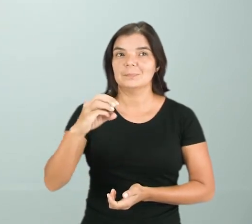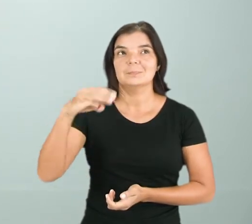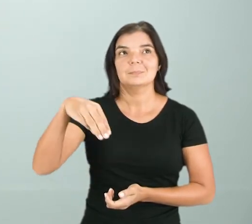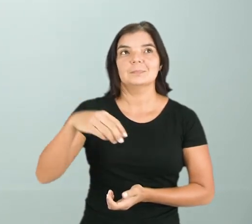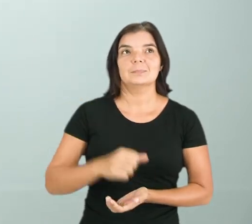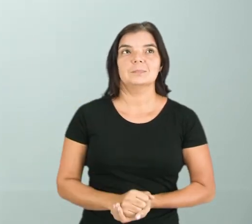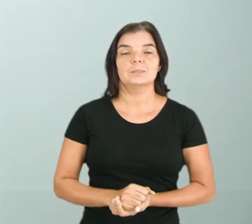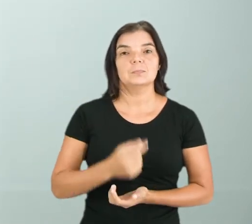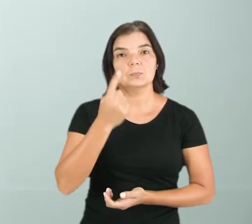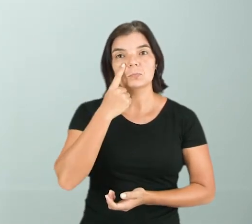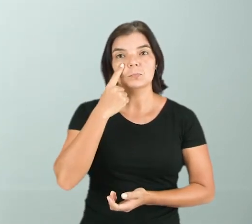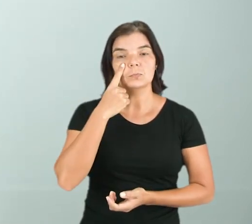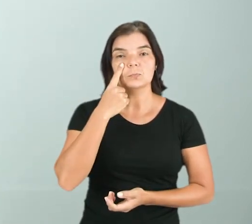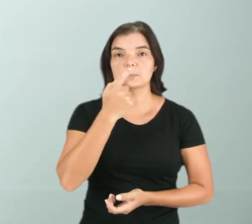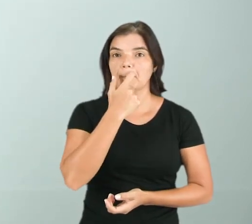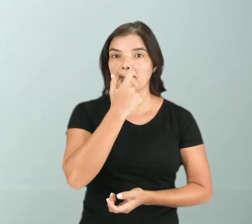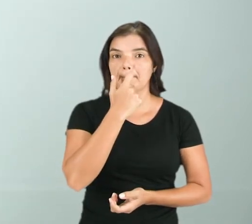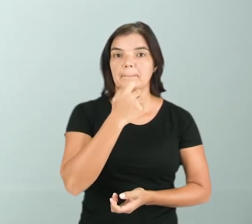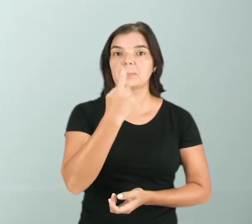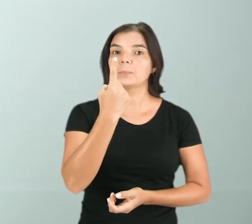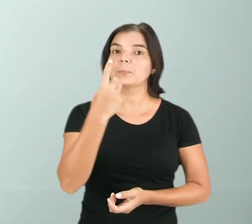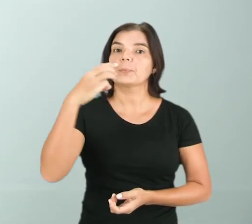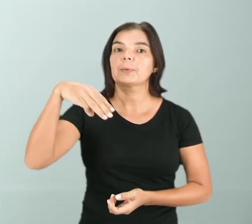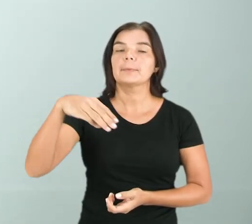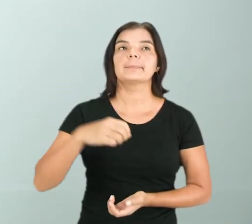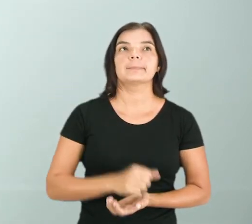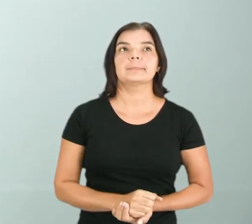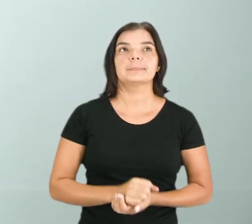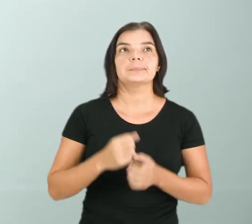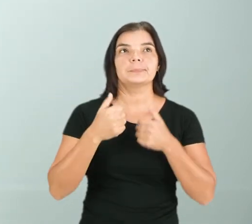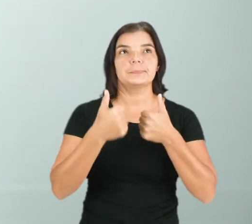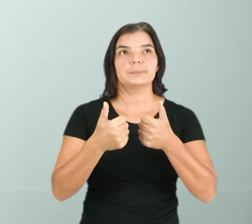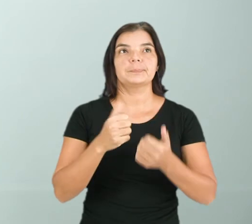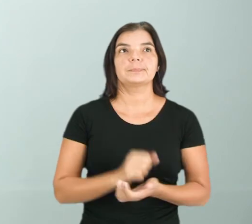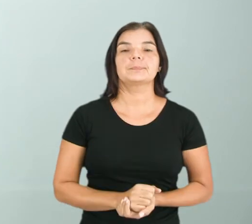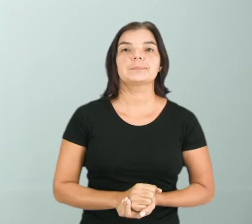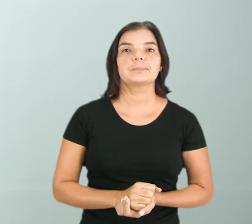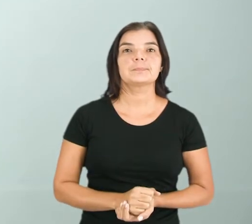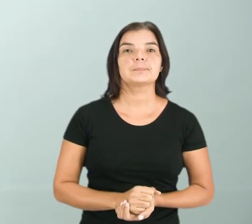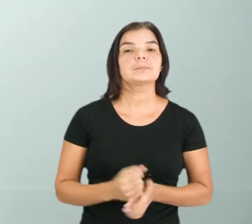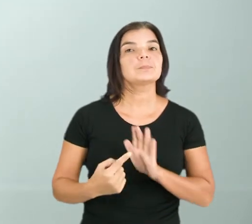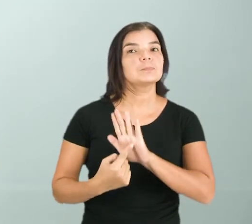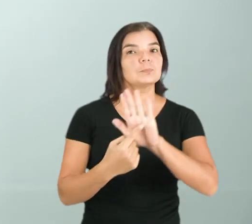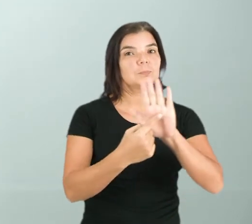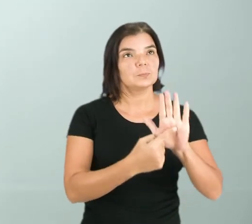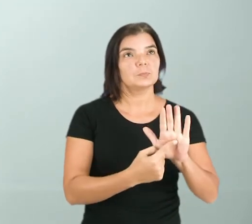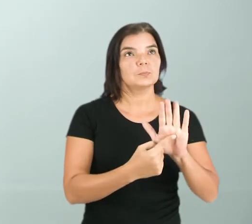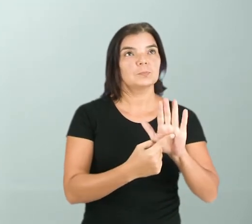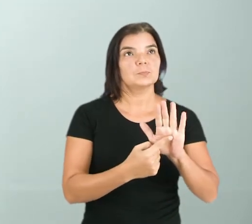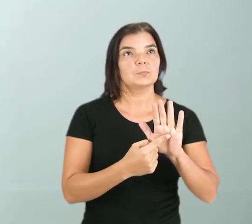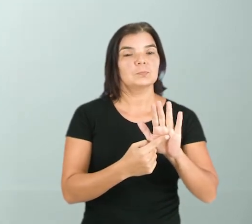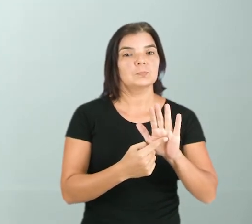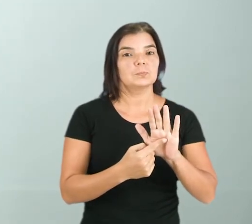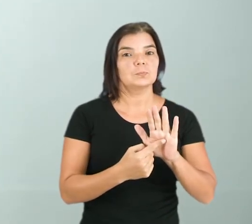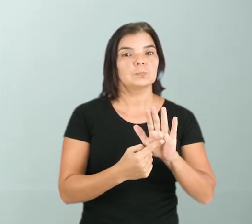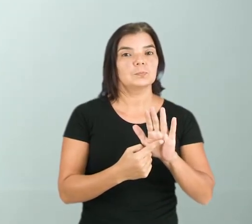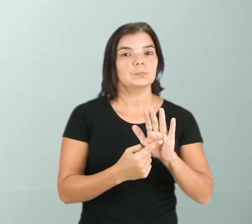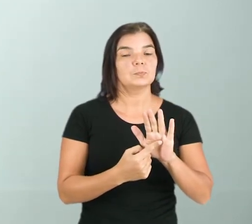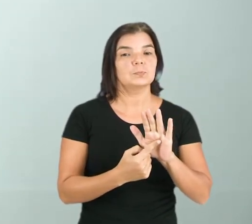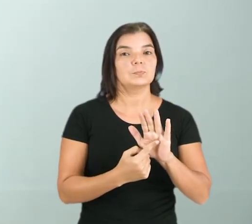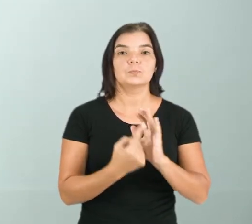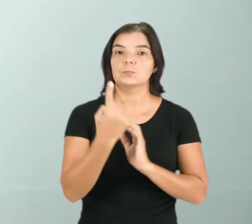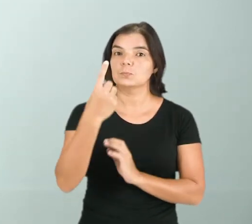Olha aqui o tamanho, para você ter a ideia, ó. É 1 metro, tudo bem? Então, eu mostrei tanto uma de 1